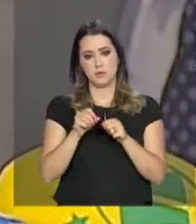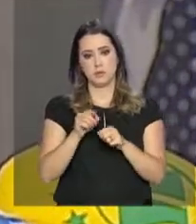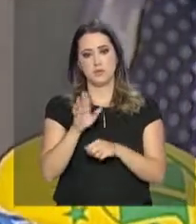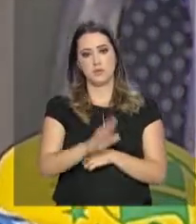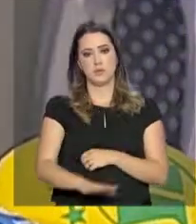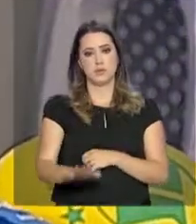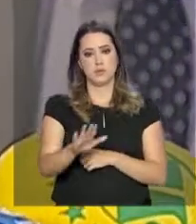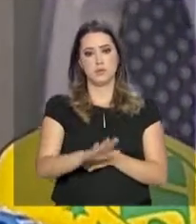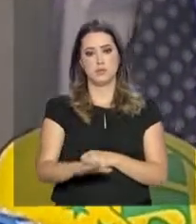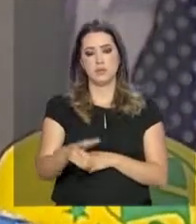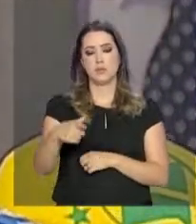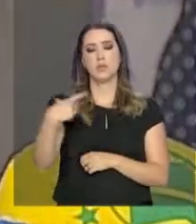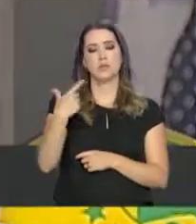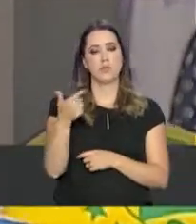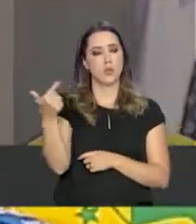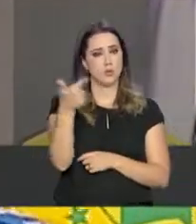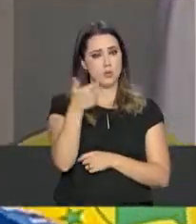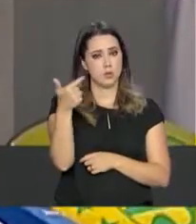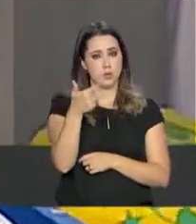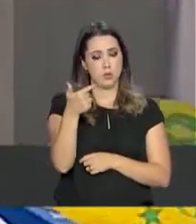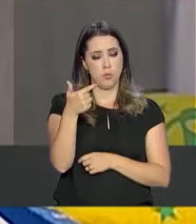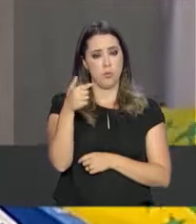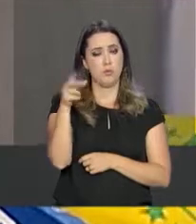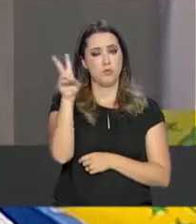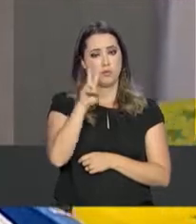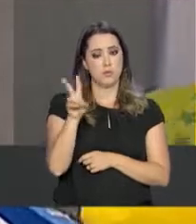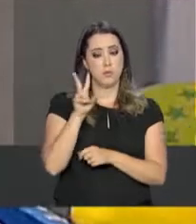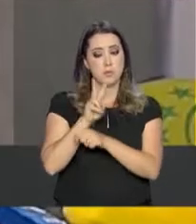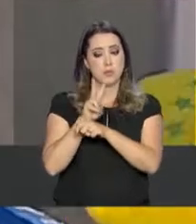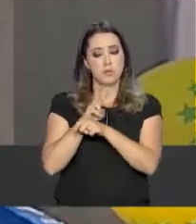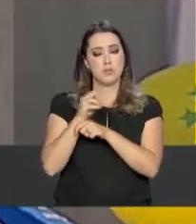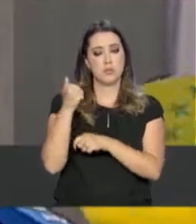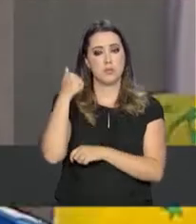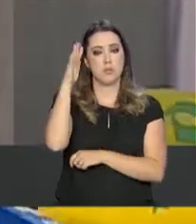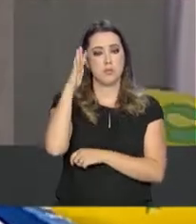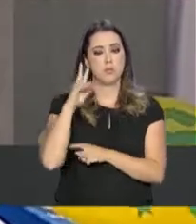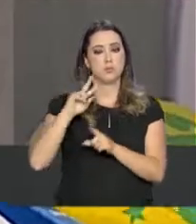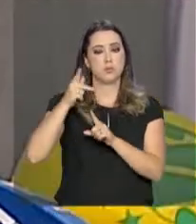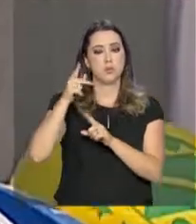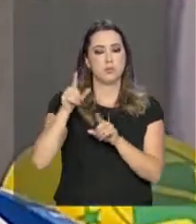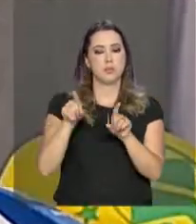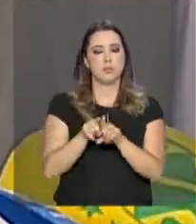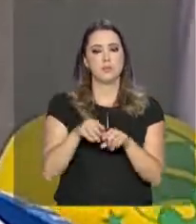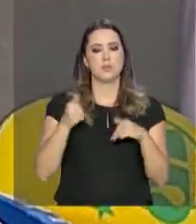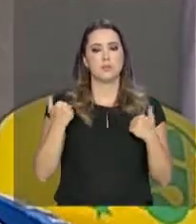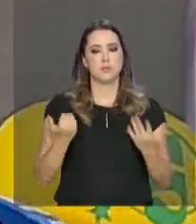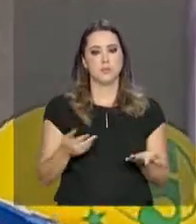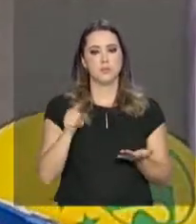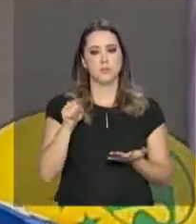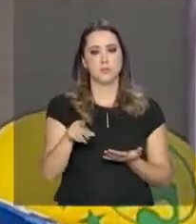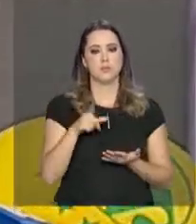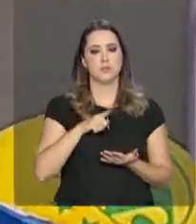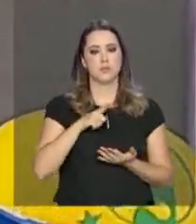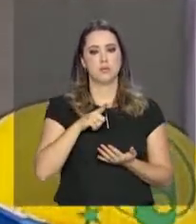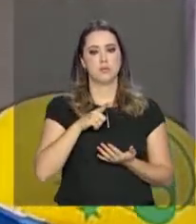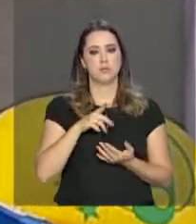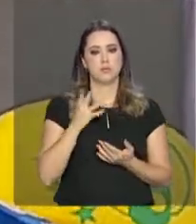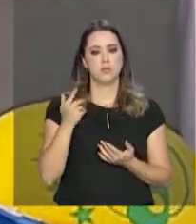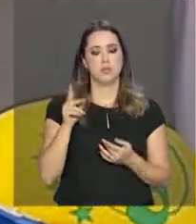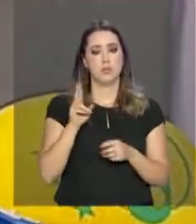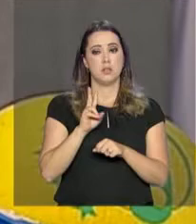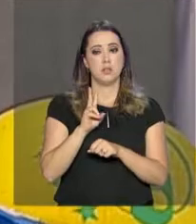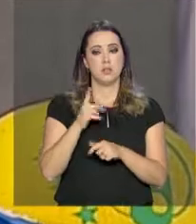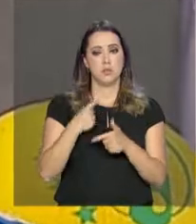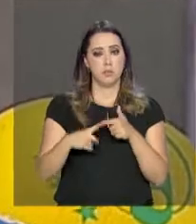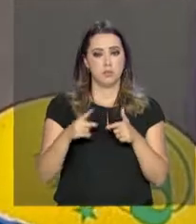de receber uma segunda dose uma proteção é um reforço e dessa forma é e se ela tem uma falha na final